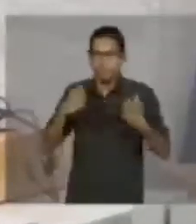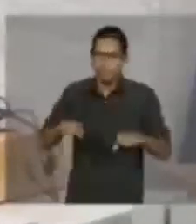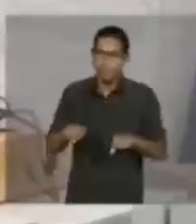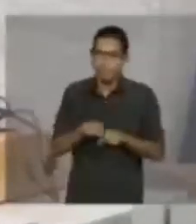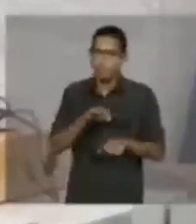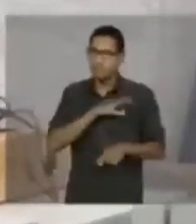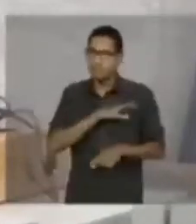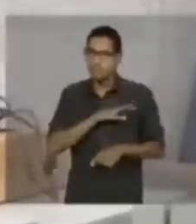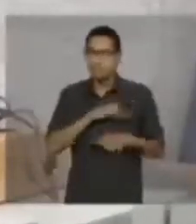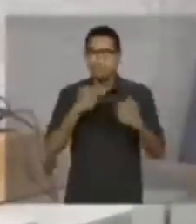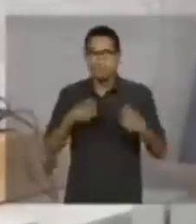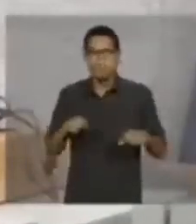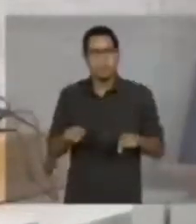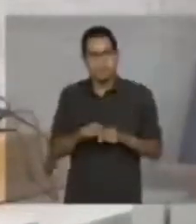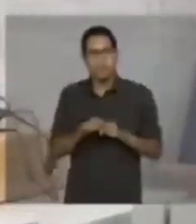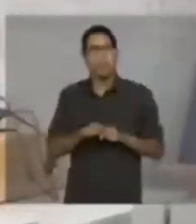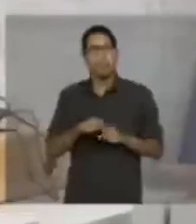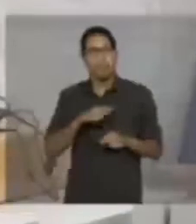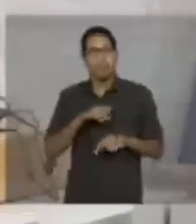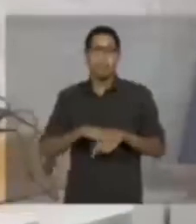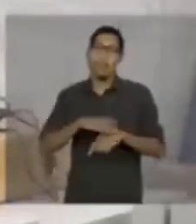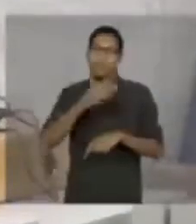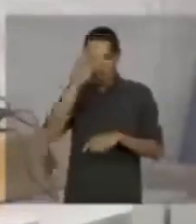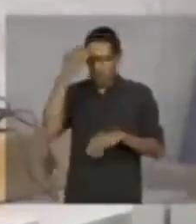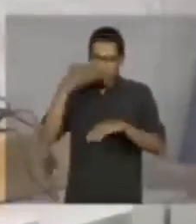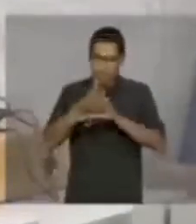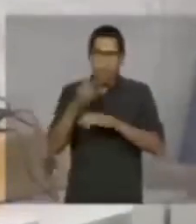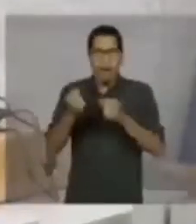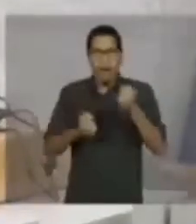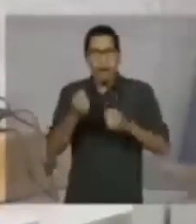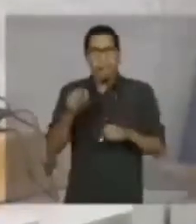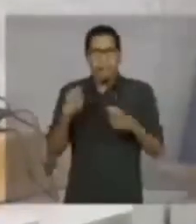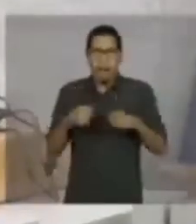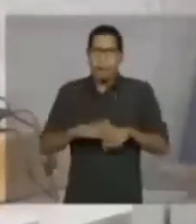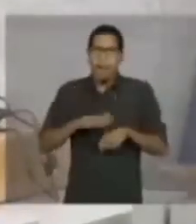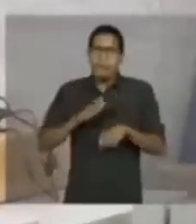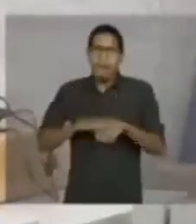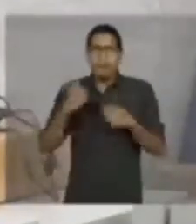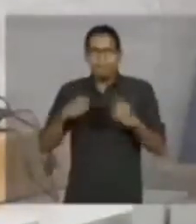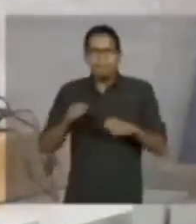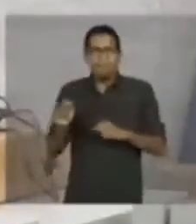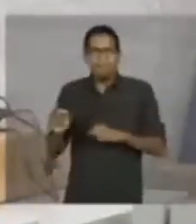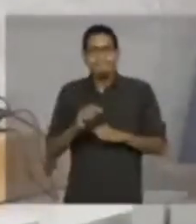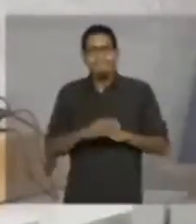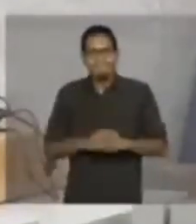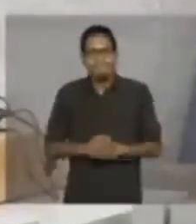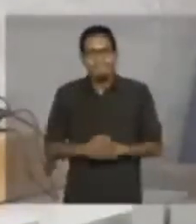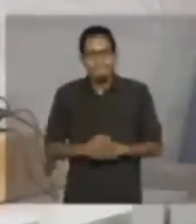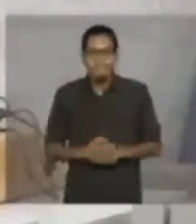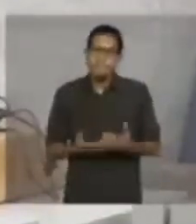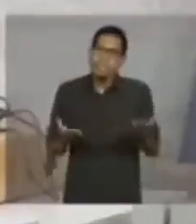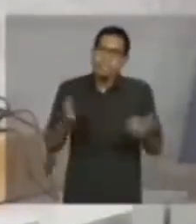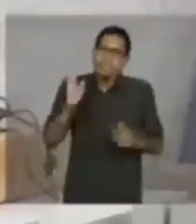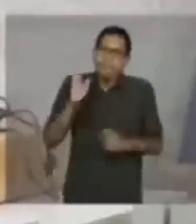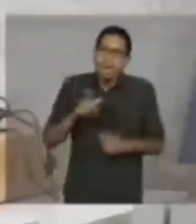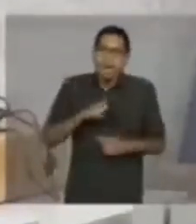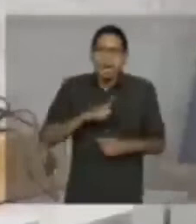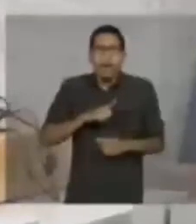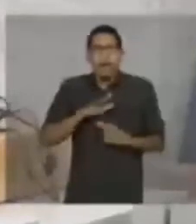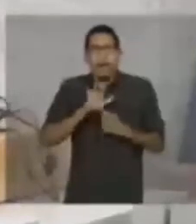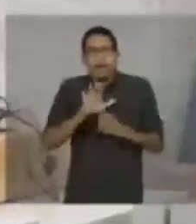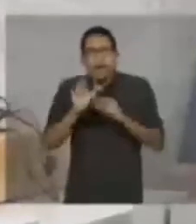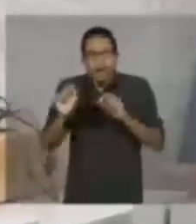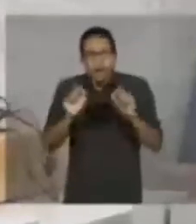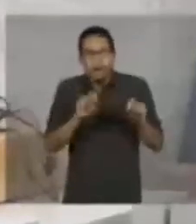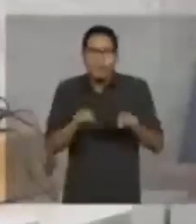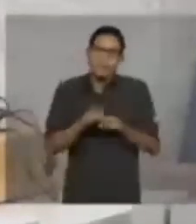ser reforçada em grande medida, mais pessoas, mais viaturas, mais equipamentos. E, como já foi dito aqui, a